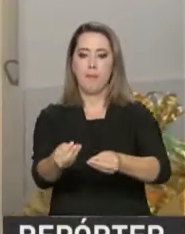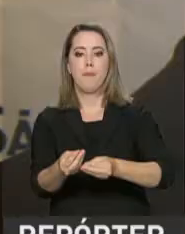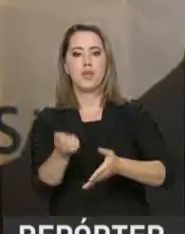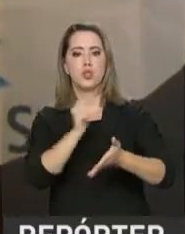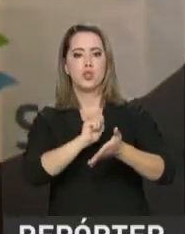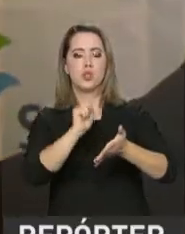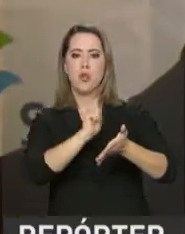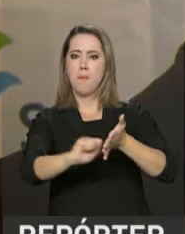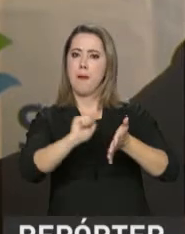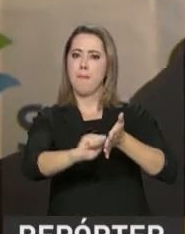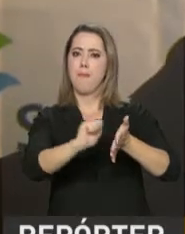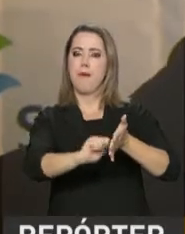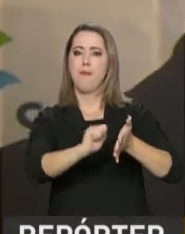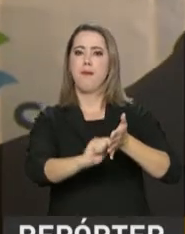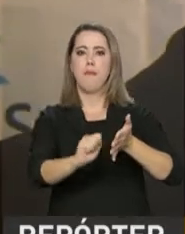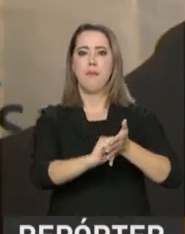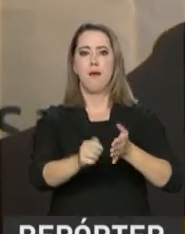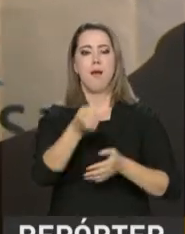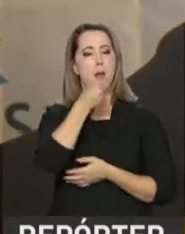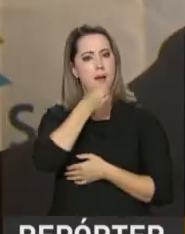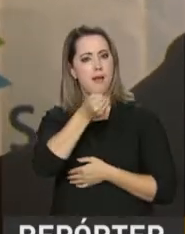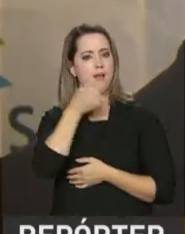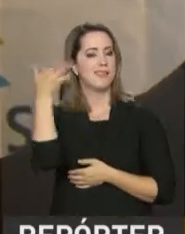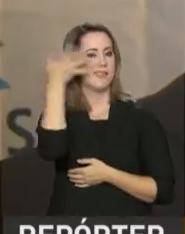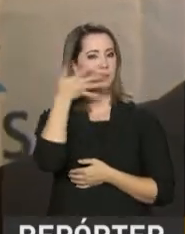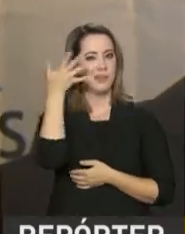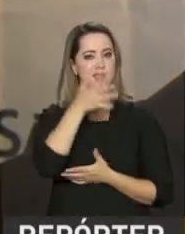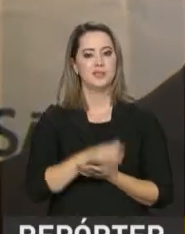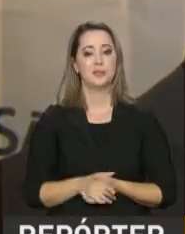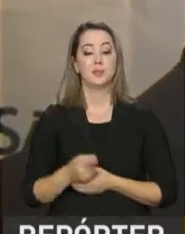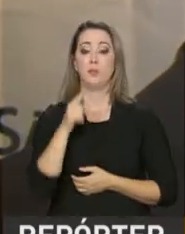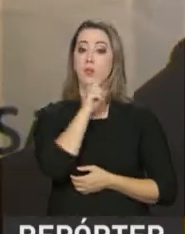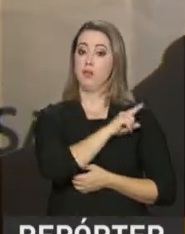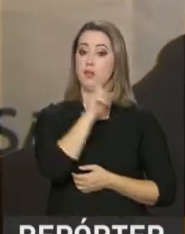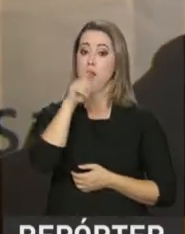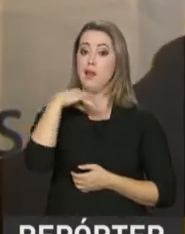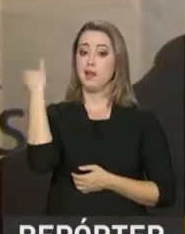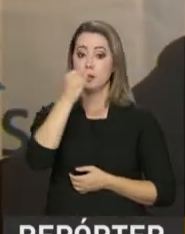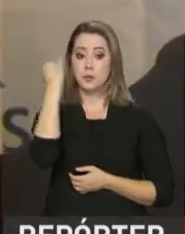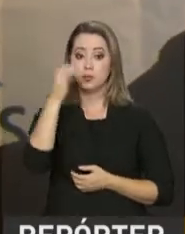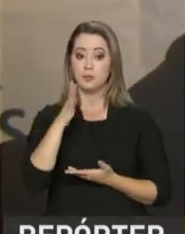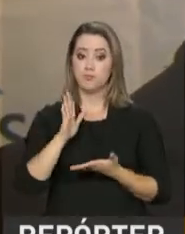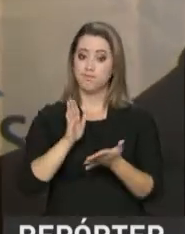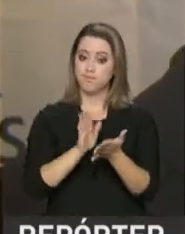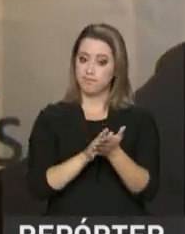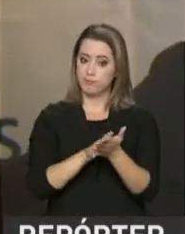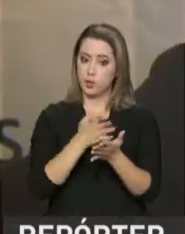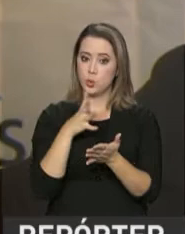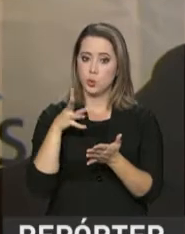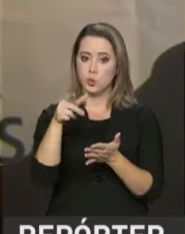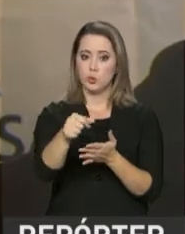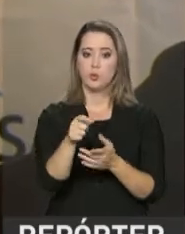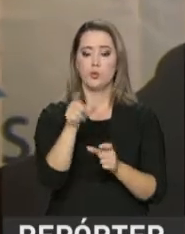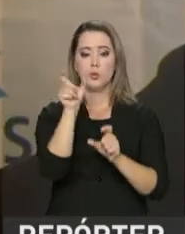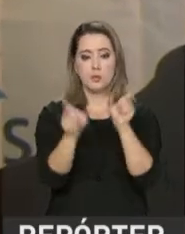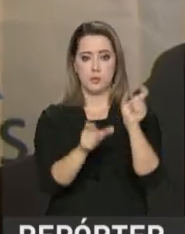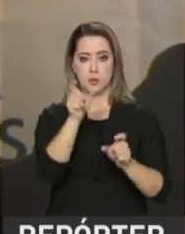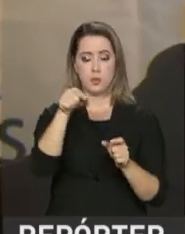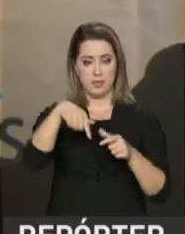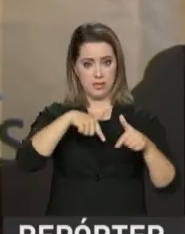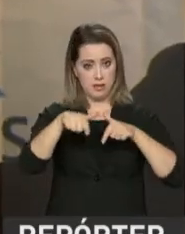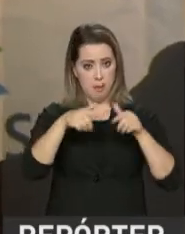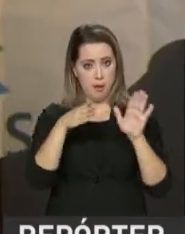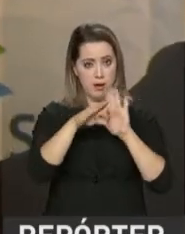garotada. Realmente isso é uma grande importância e eu parabenizo muito a todo o pessoal do Craque da Manhã